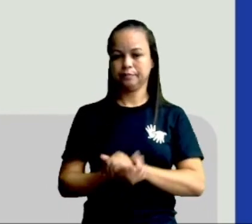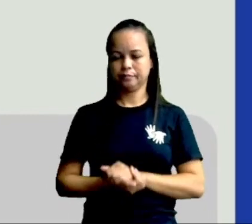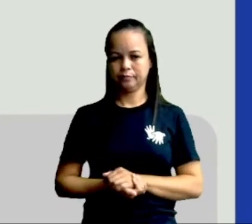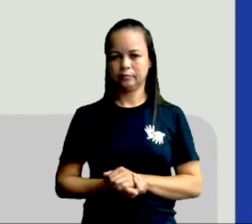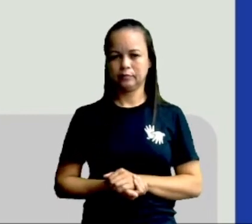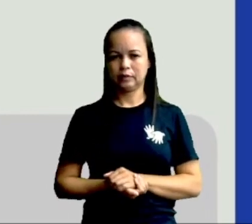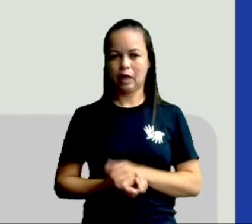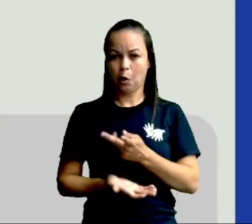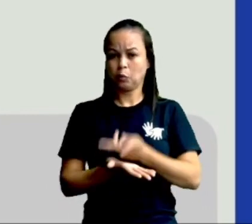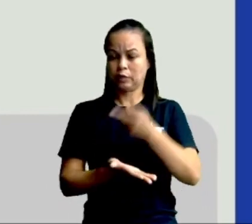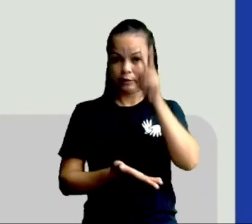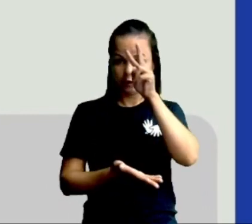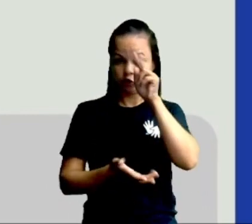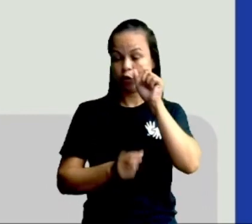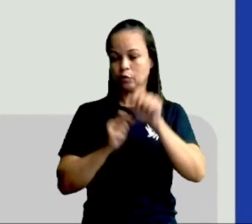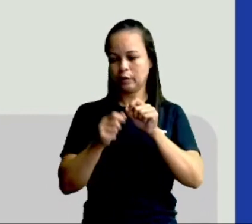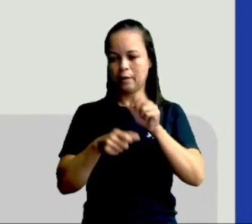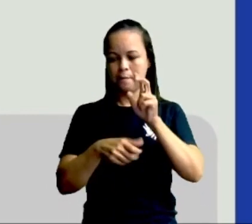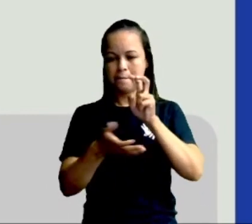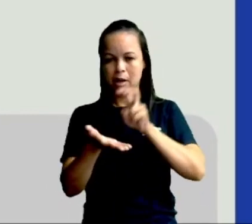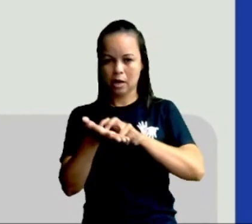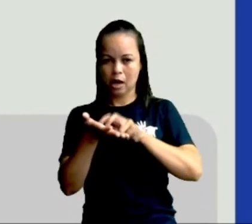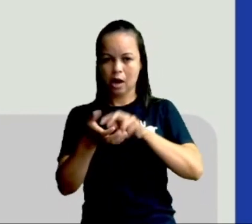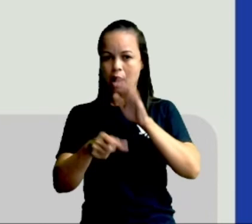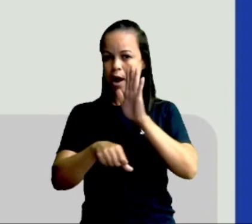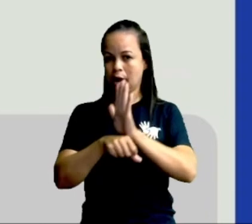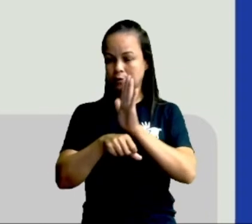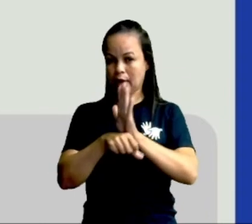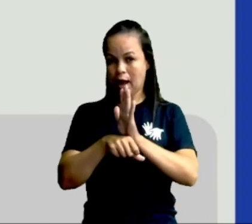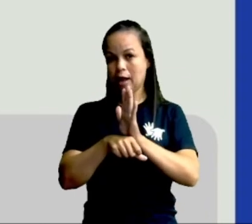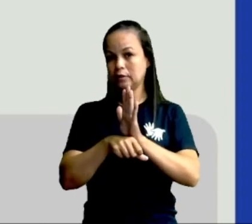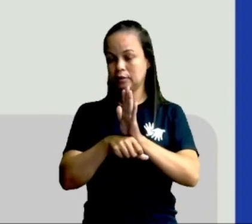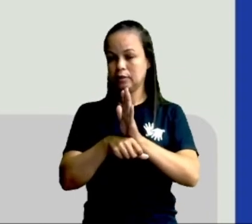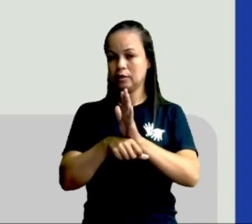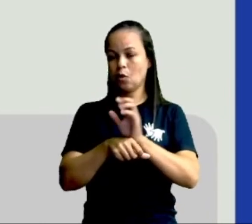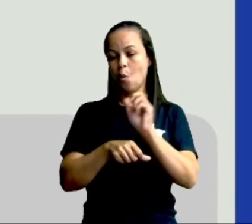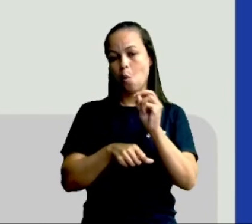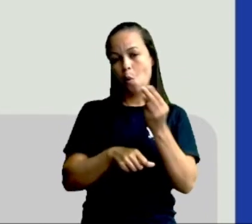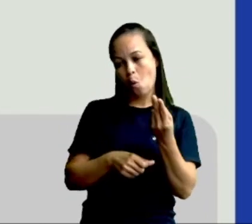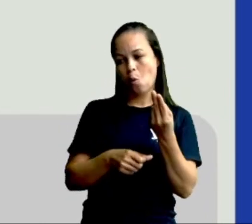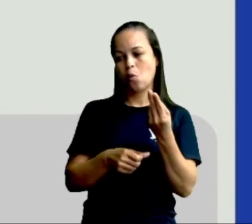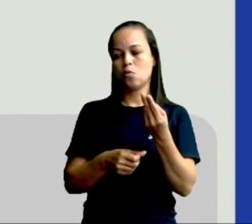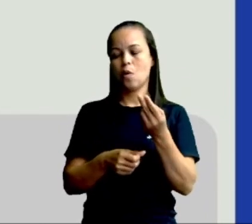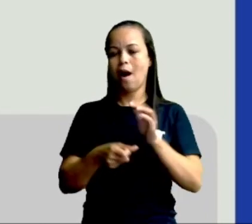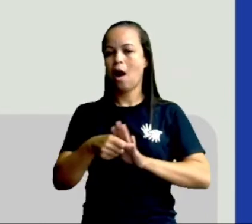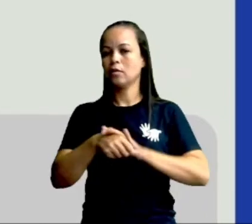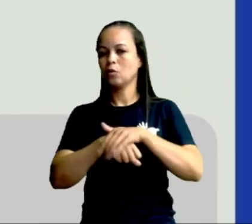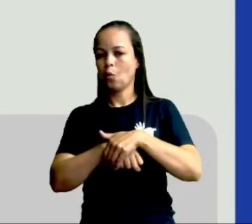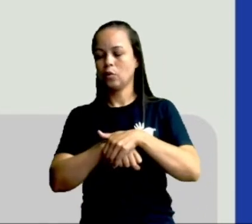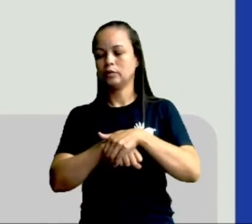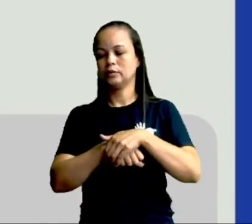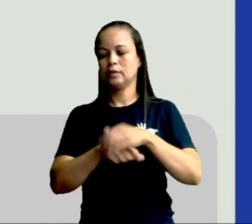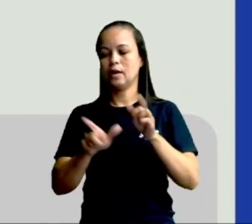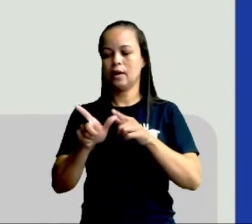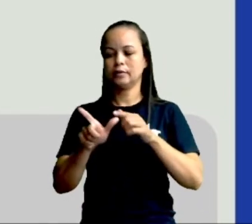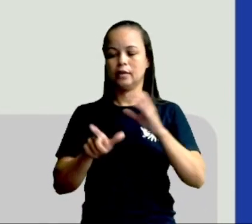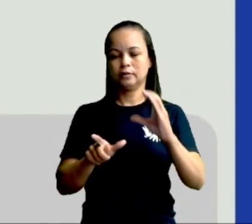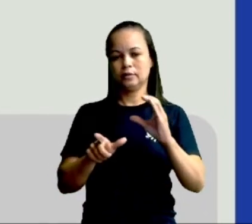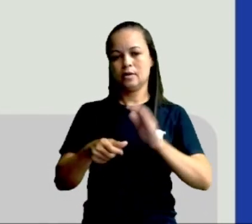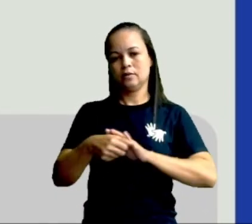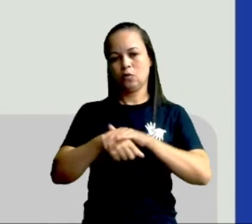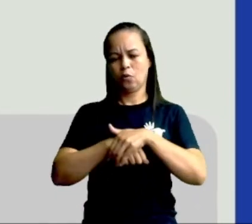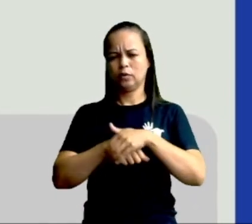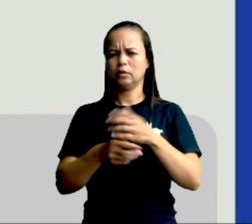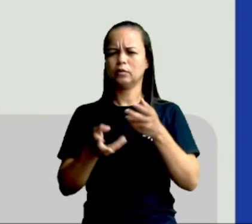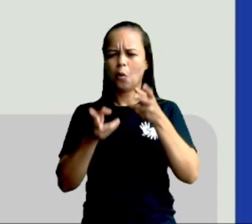ao meio-dia. Ou letra C, at night, à noite. Então, observa aí a historinha. Tem uma